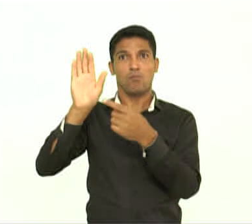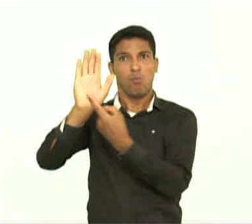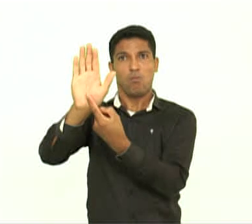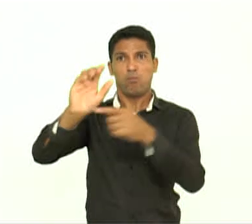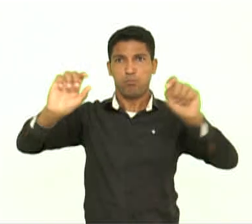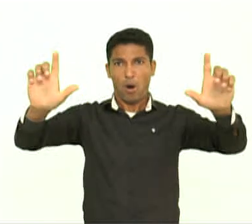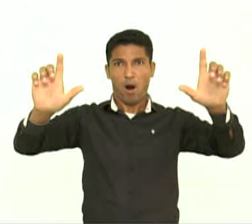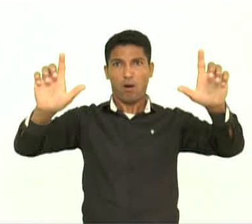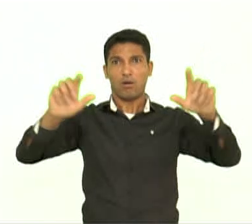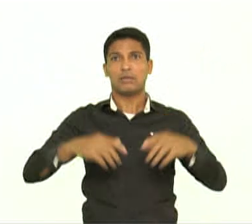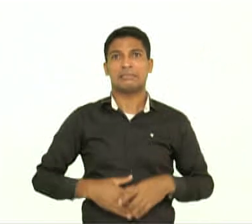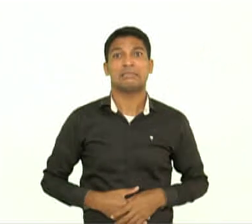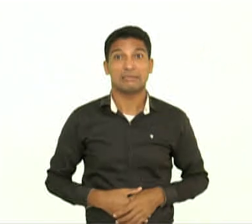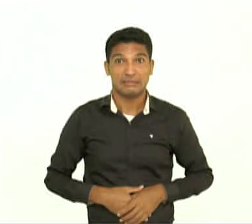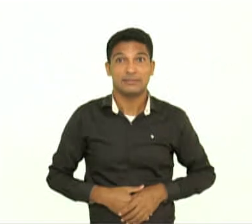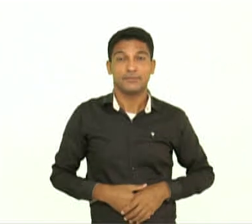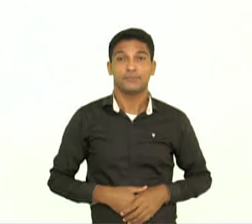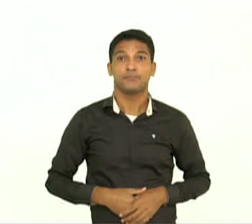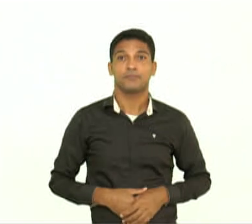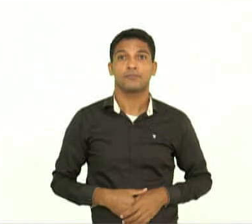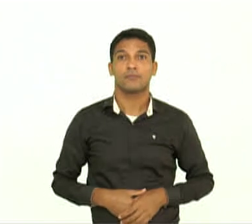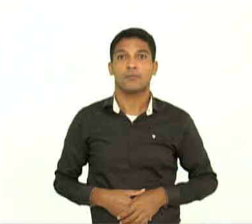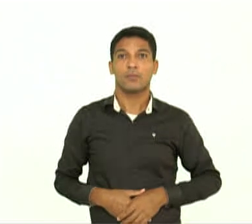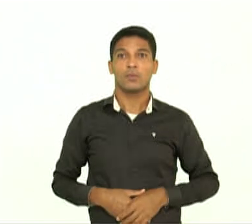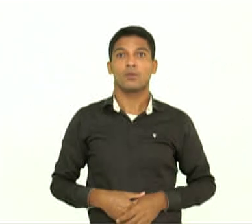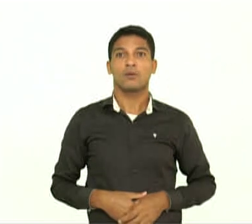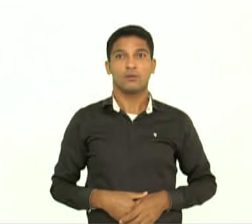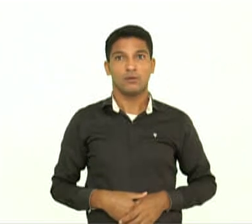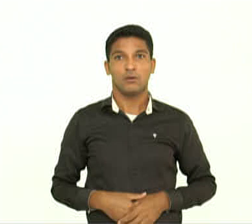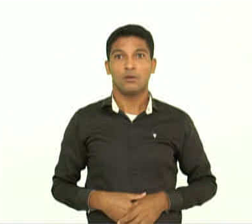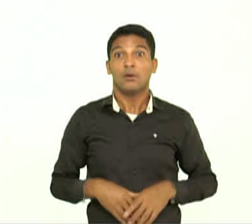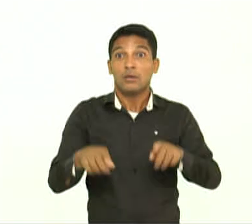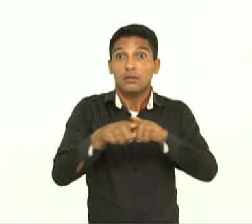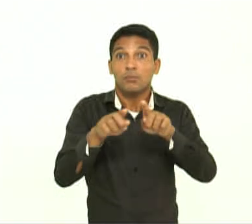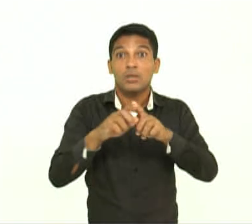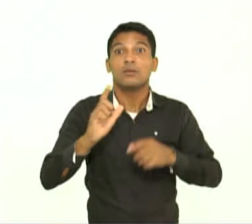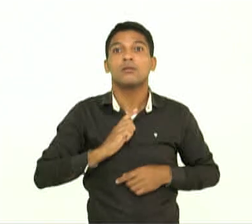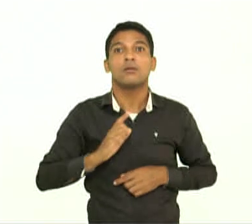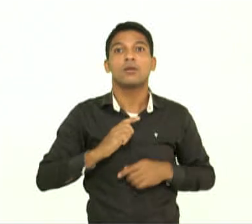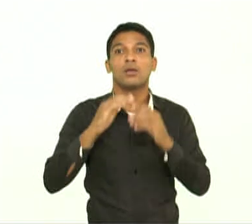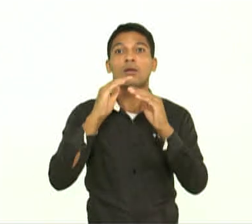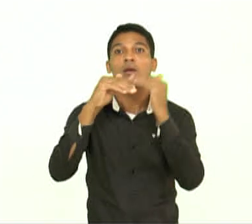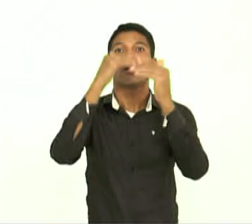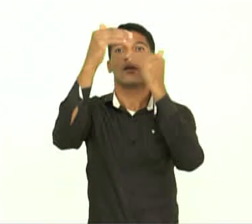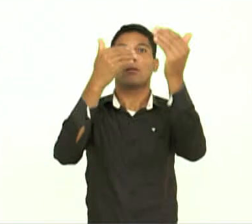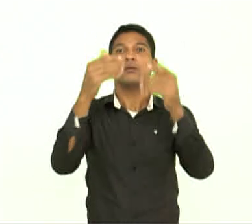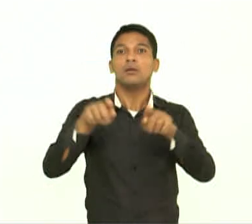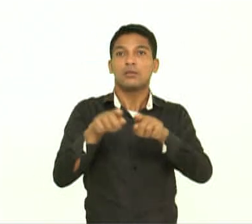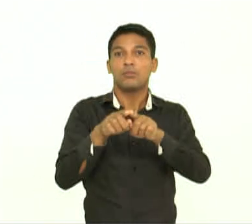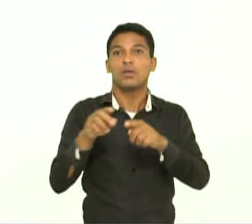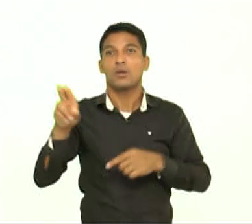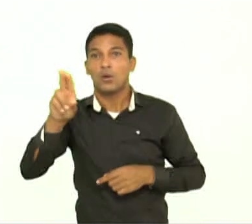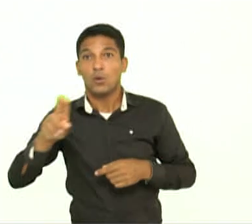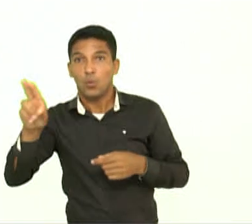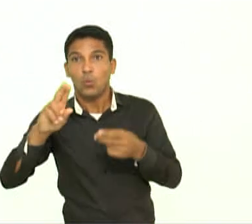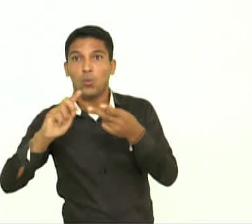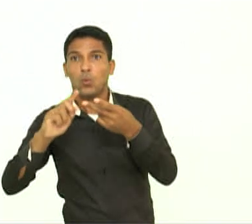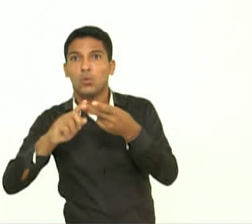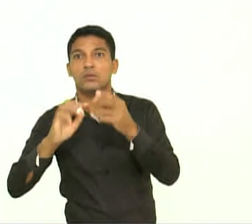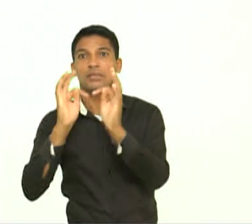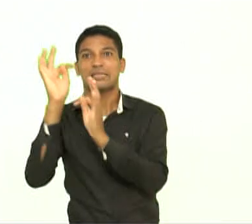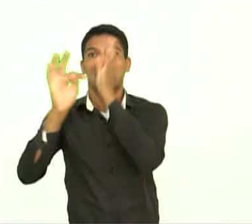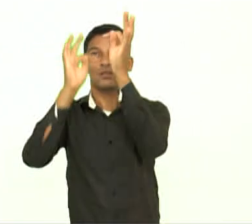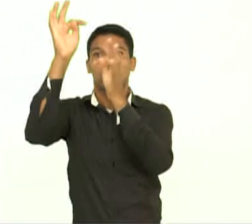também. Ainda, nós temos o desenvolvimento e o uso de tecnologias e produtos em